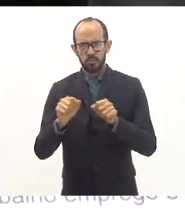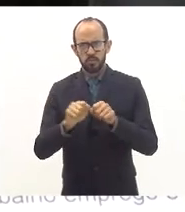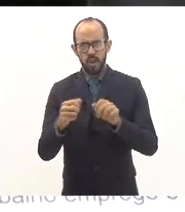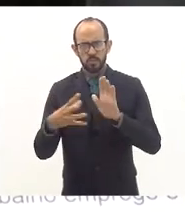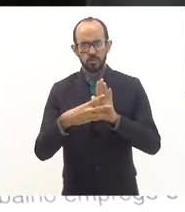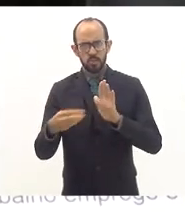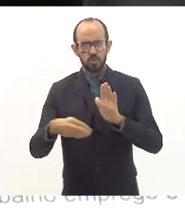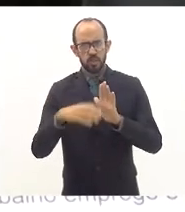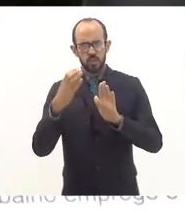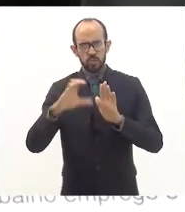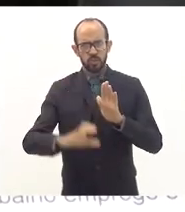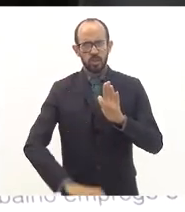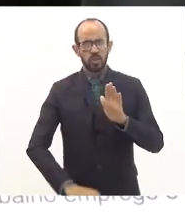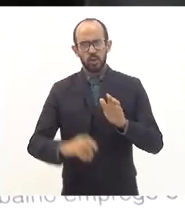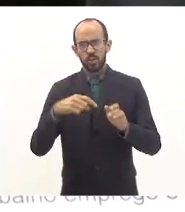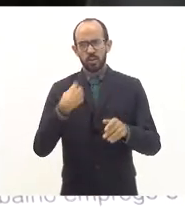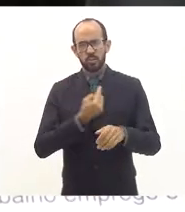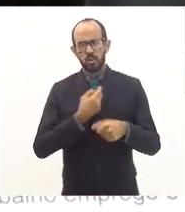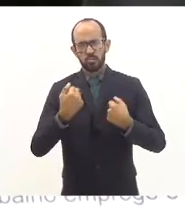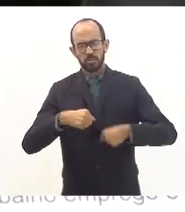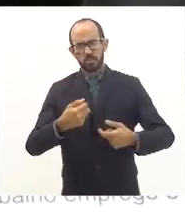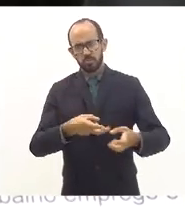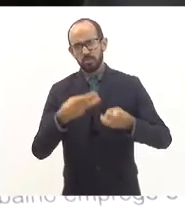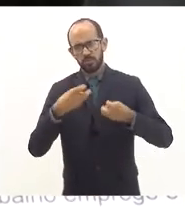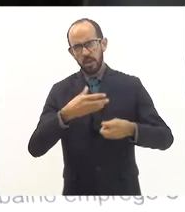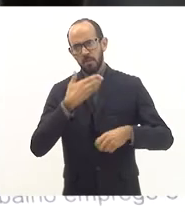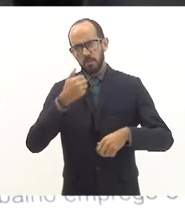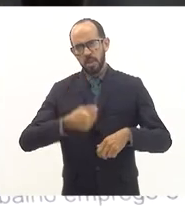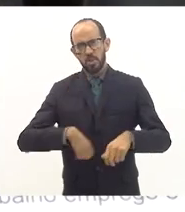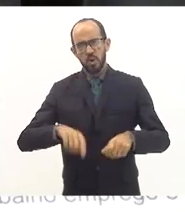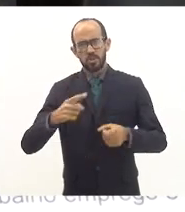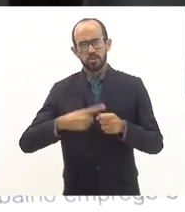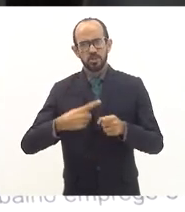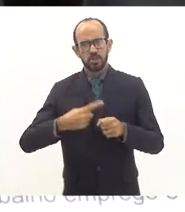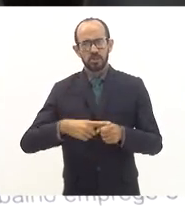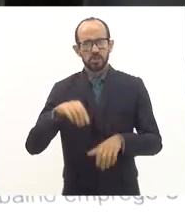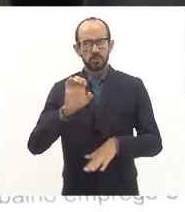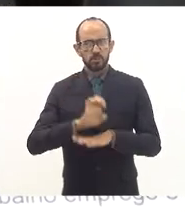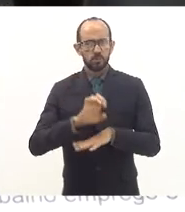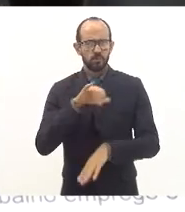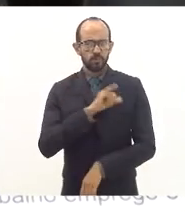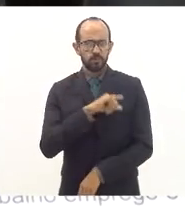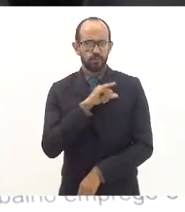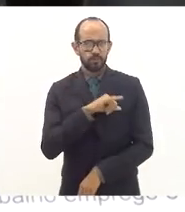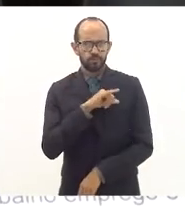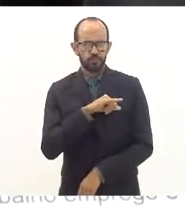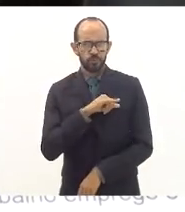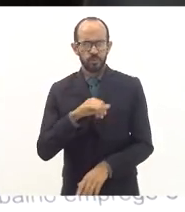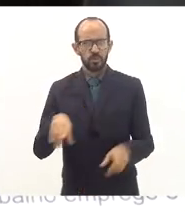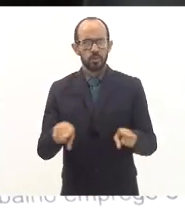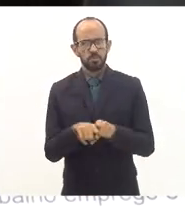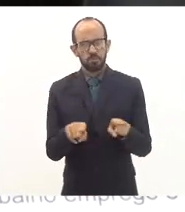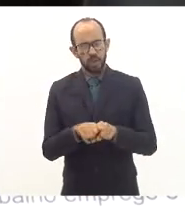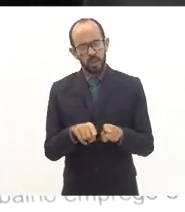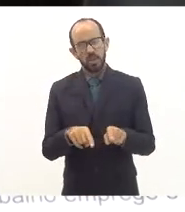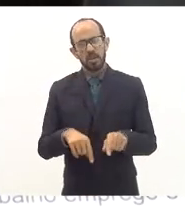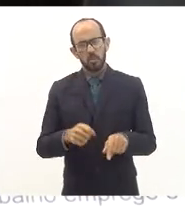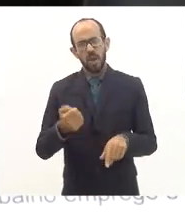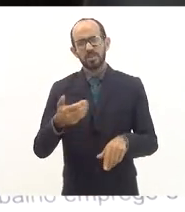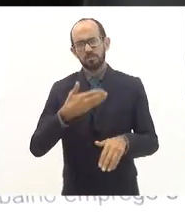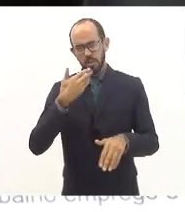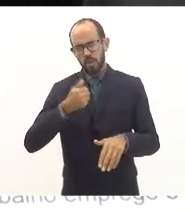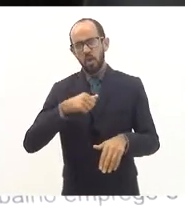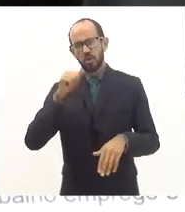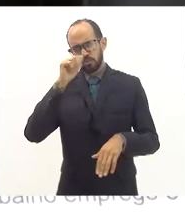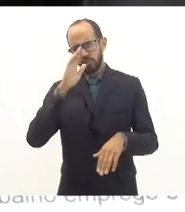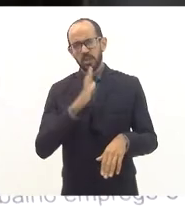a gente tem que levar para essa eleição, a melhor cidade do estado do Rio de Janeiro para se viver e uma das melhores do Brasil. Então, meu muito